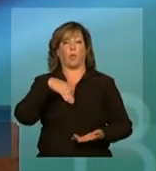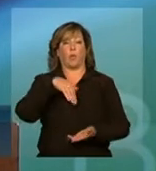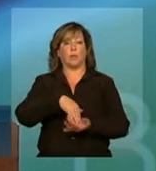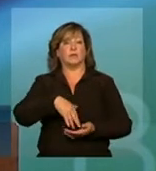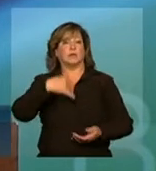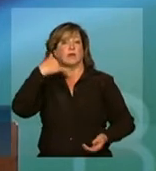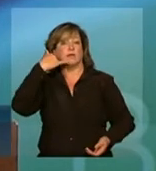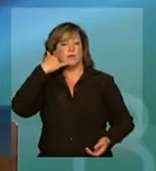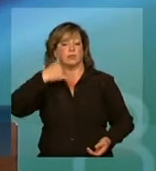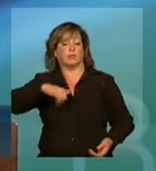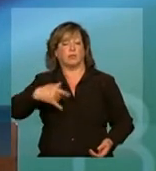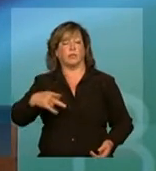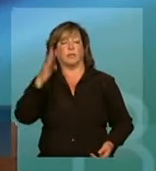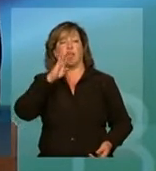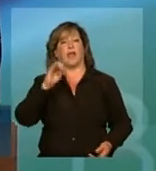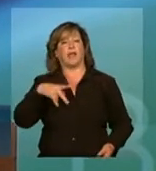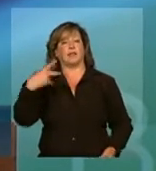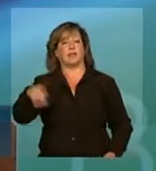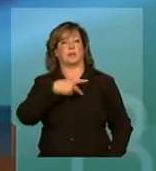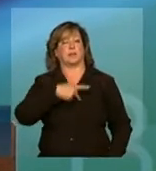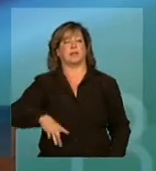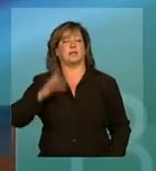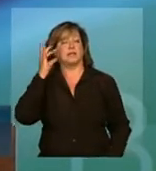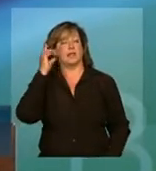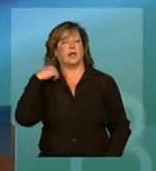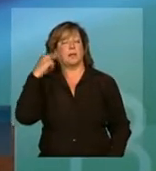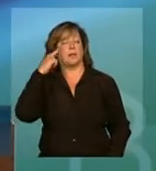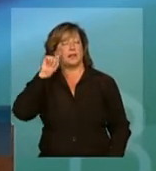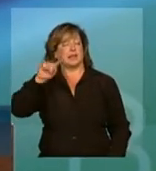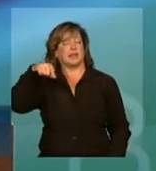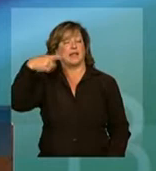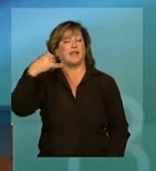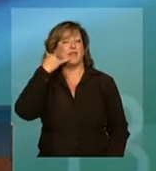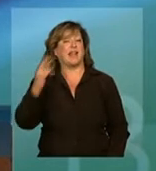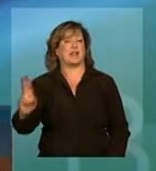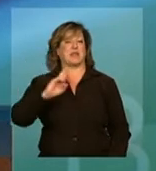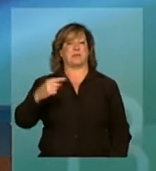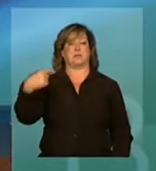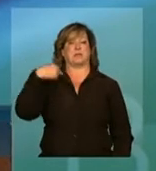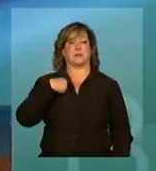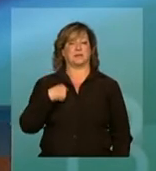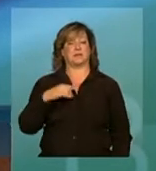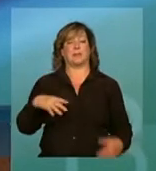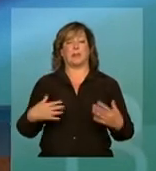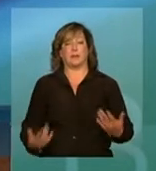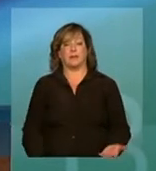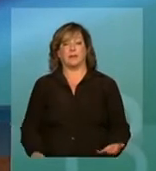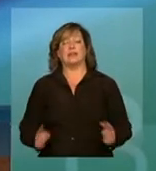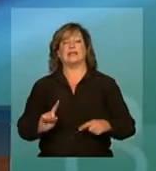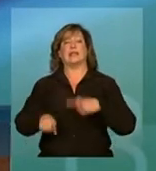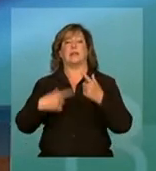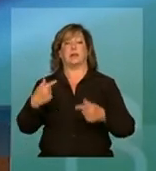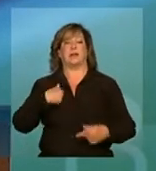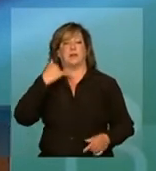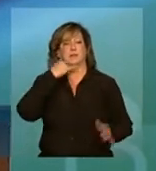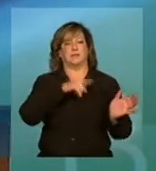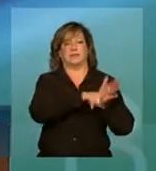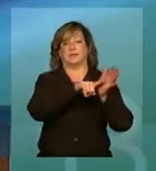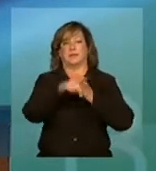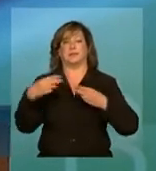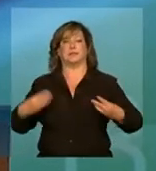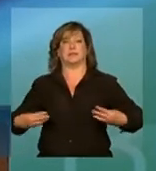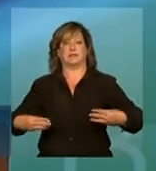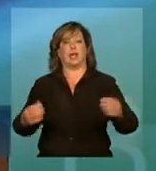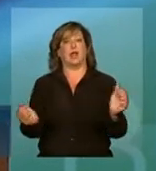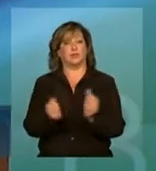é o da Presidenta Dilma. E eu fico imaginando que, em seguida, ela vai ligar para a gente. E eu, em seguida, ligarei para os ministros. E,